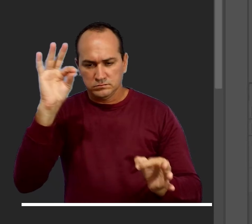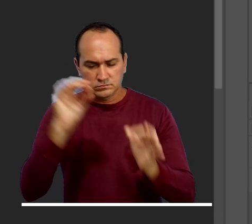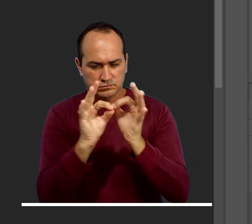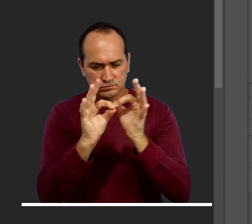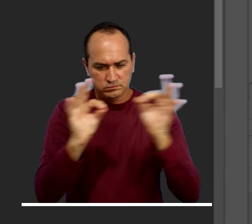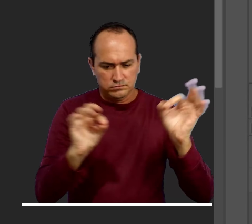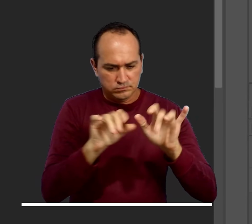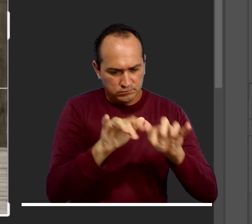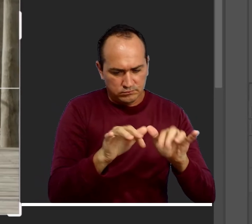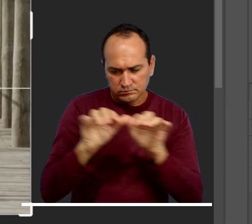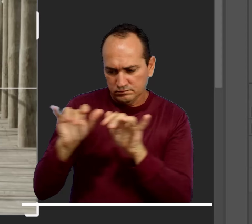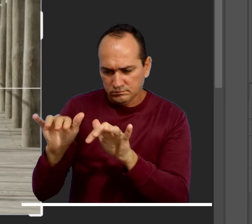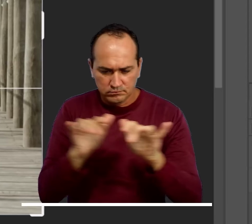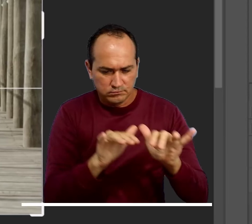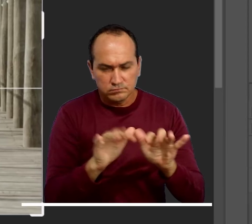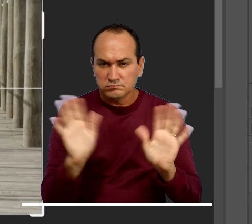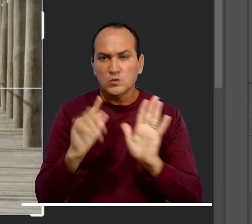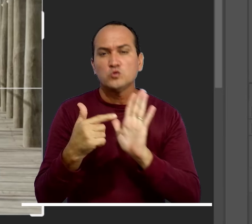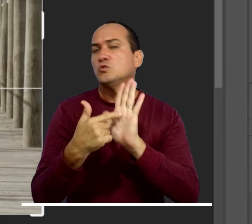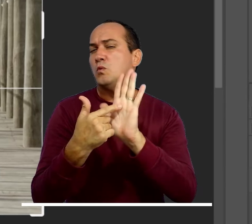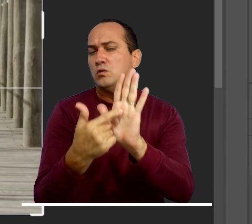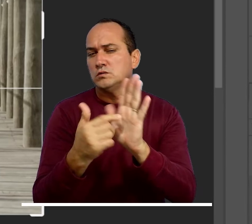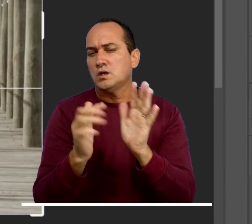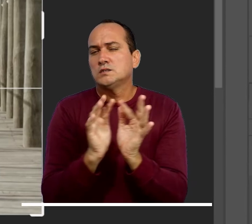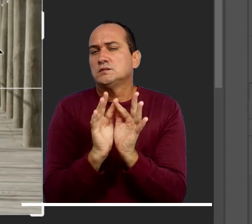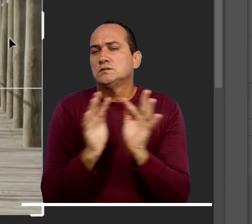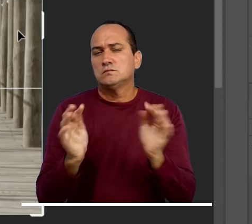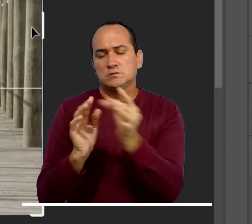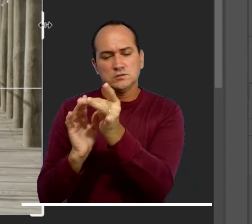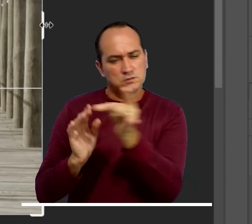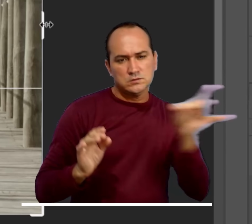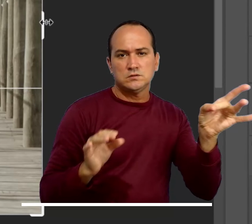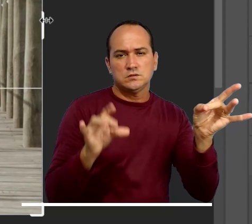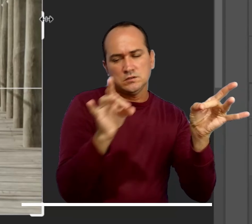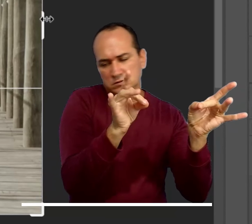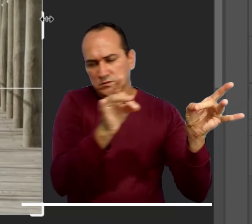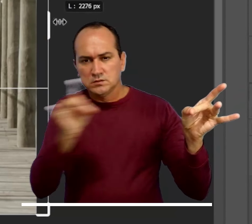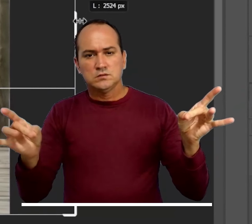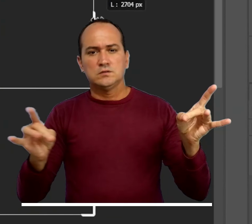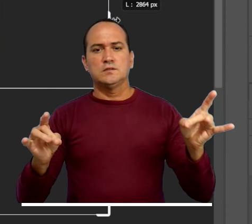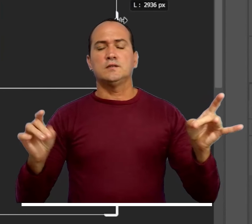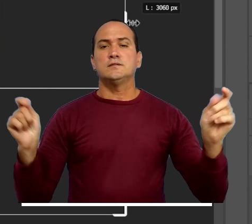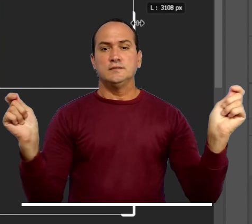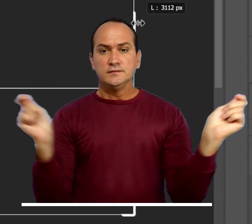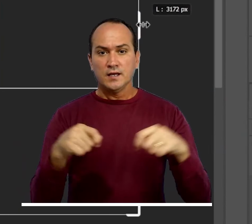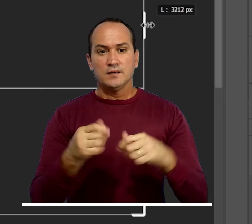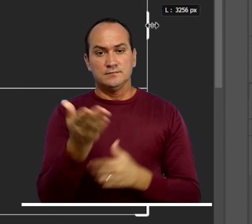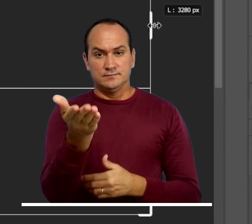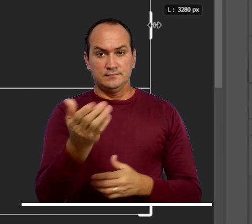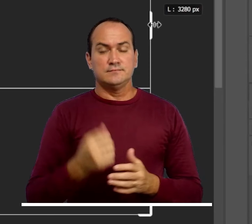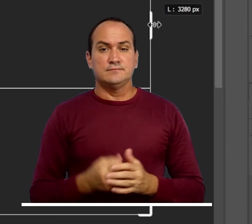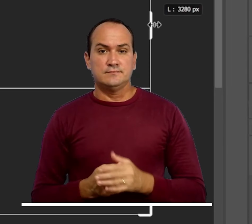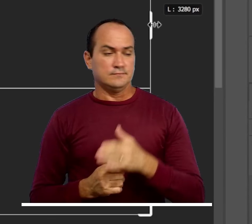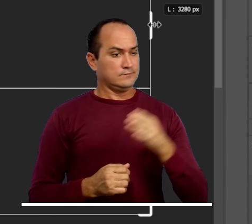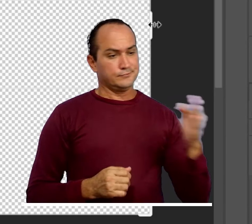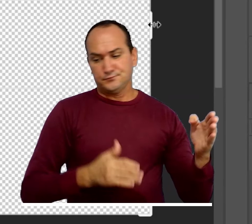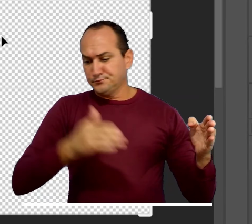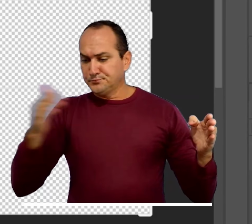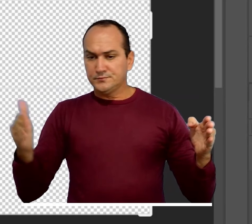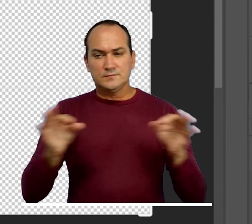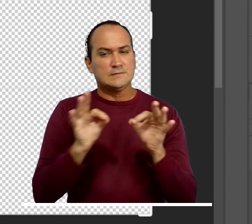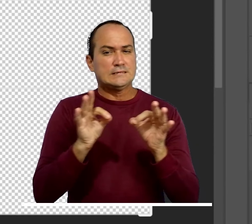específicas, mas nesse caso, como eu quero primeiro só mostrar para vocês, eu vou simplesmente puxar mesmo um pouco aqui para a lateral da imagem, tanto de um lado quanto do